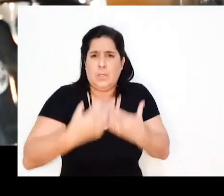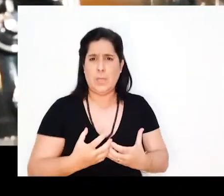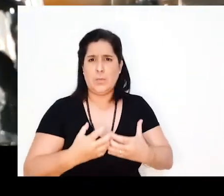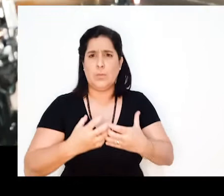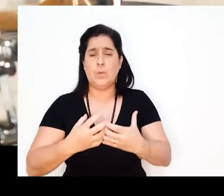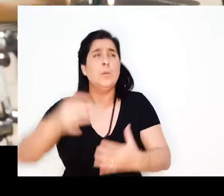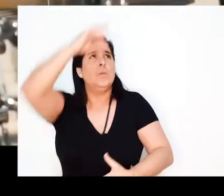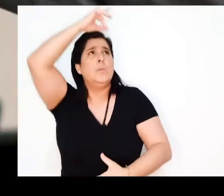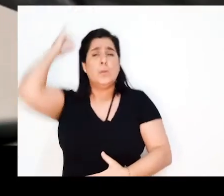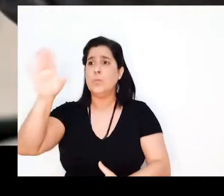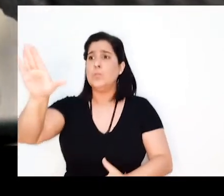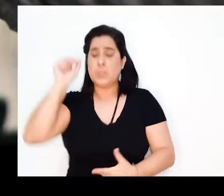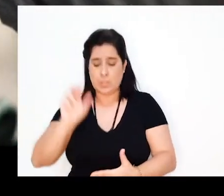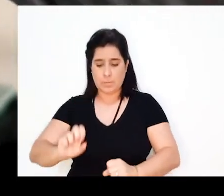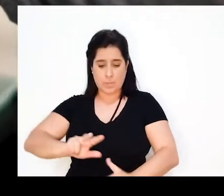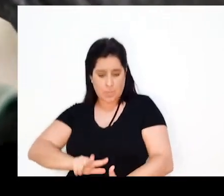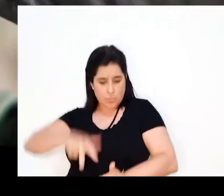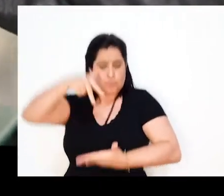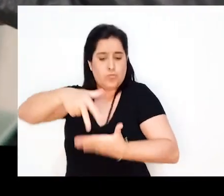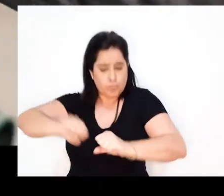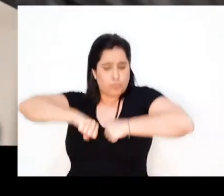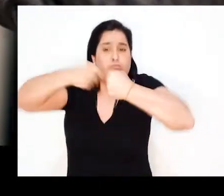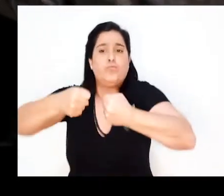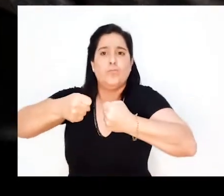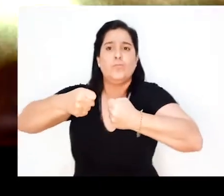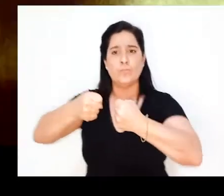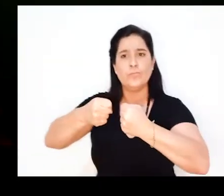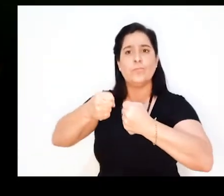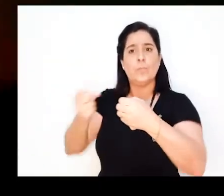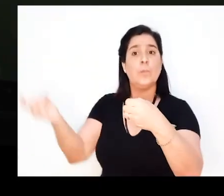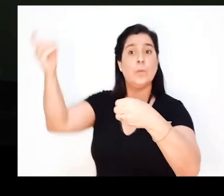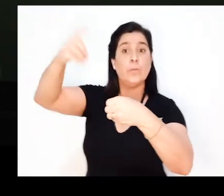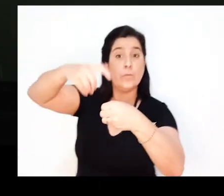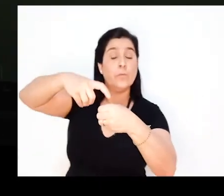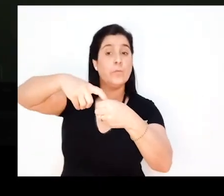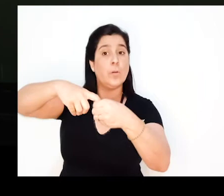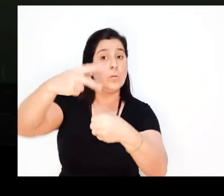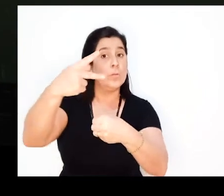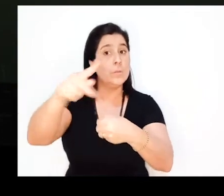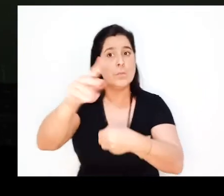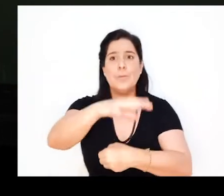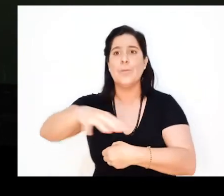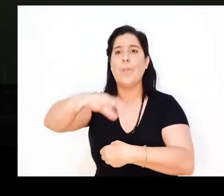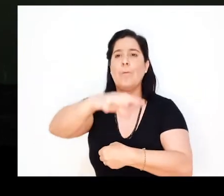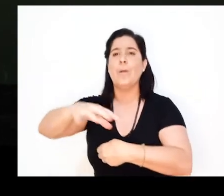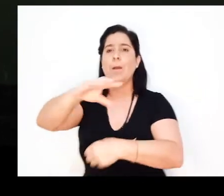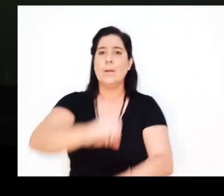cultura cansada que grita o sangue da história passada. Levante, avante e tome o lugar.